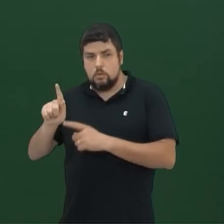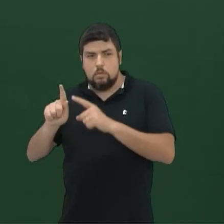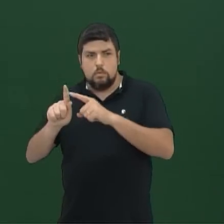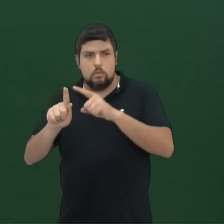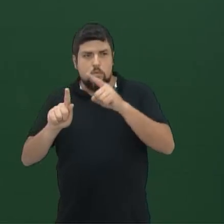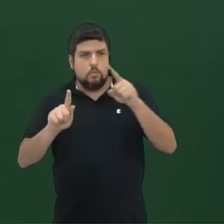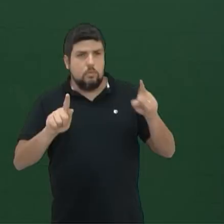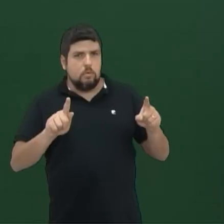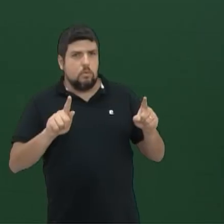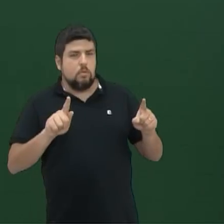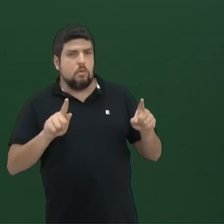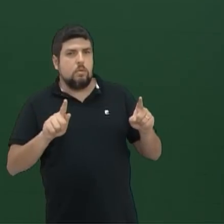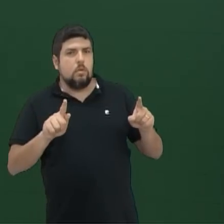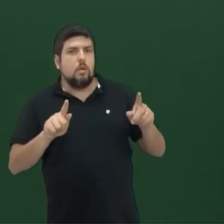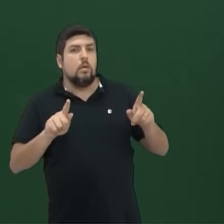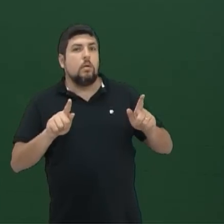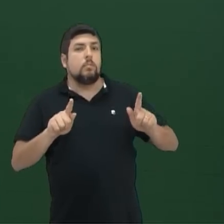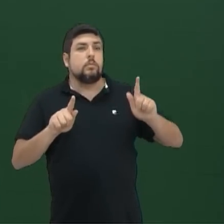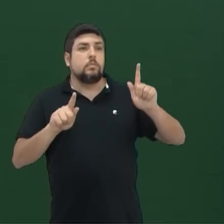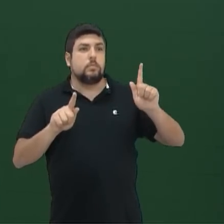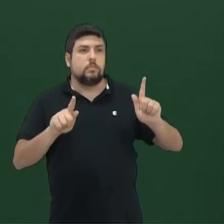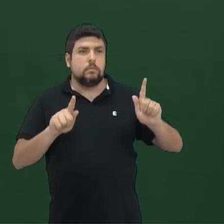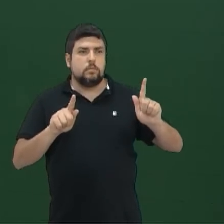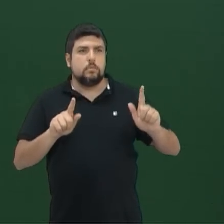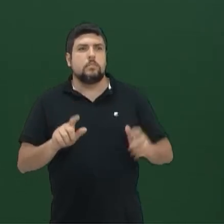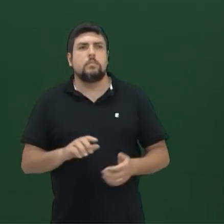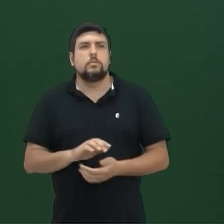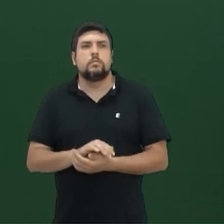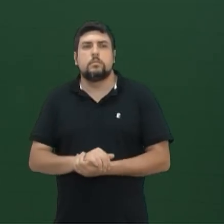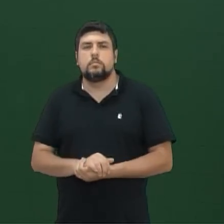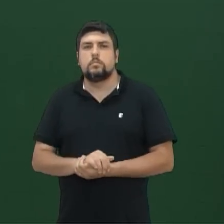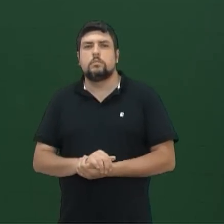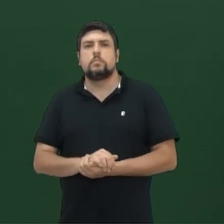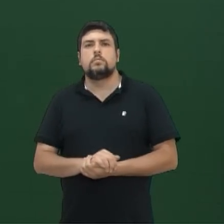então, 5 gramas